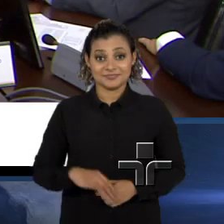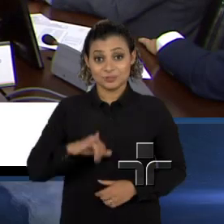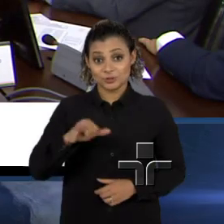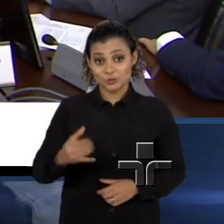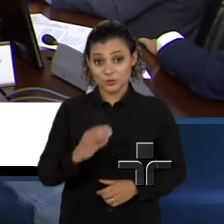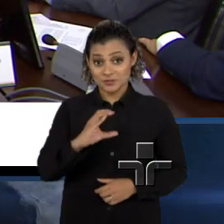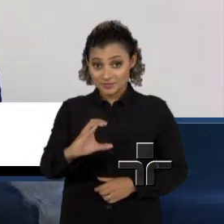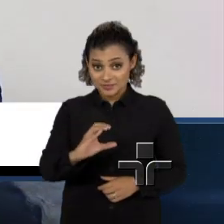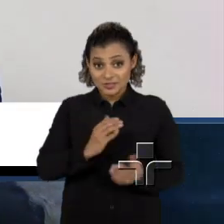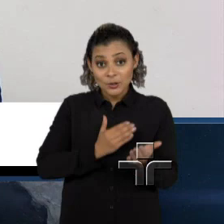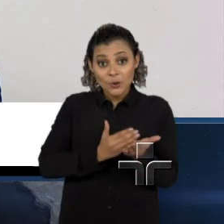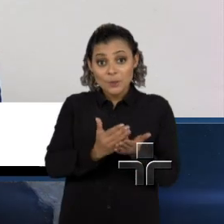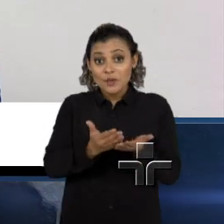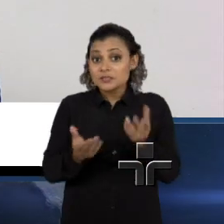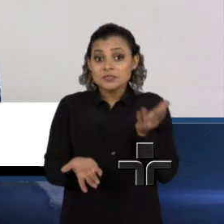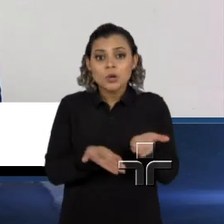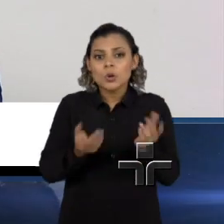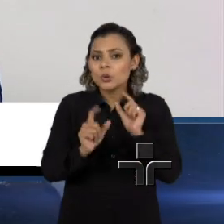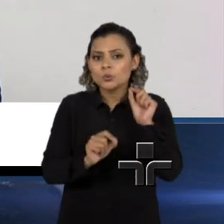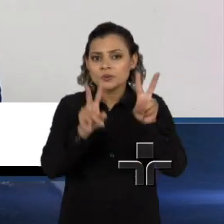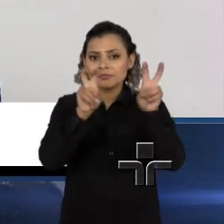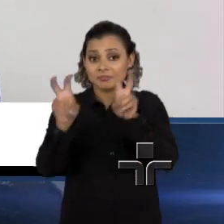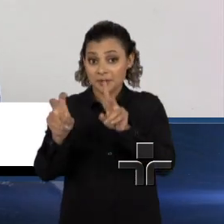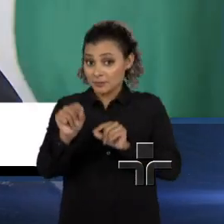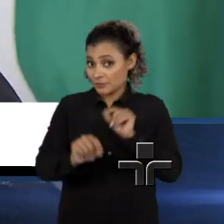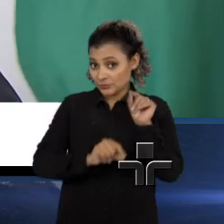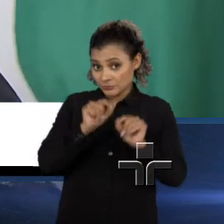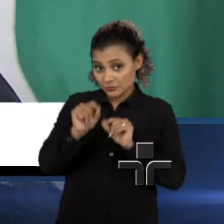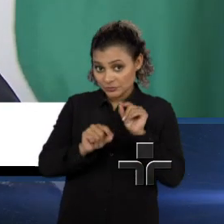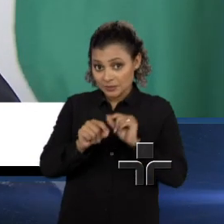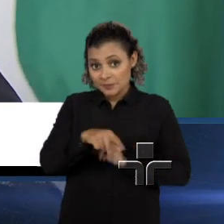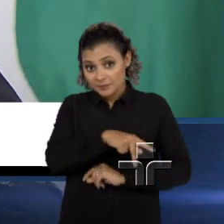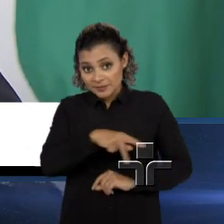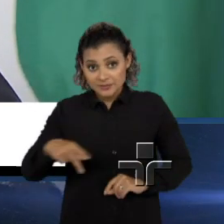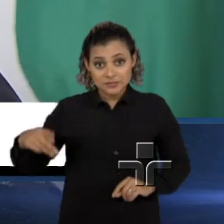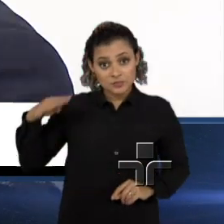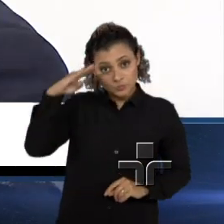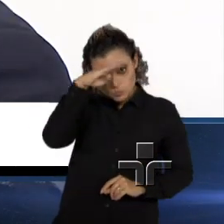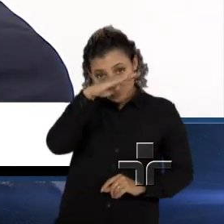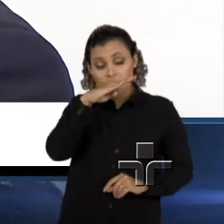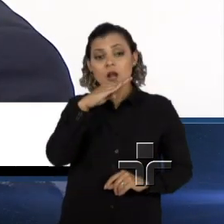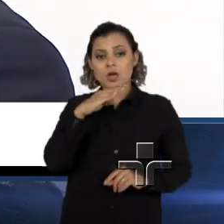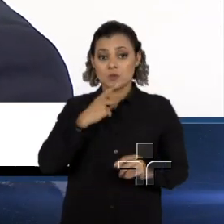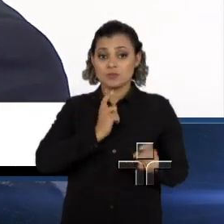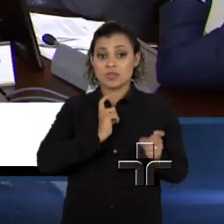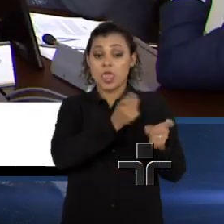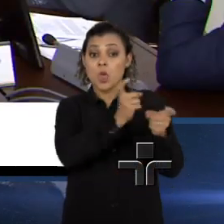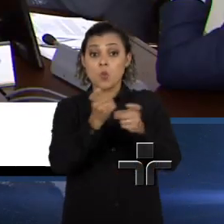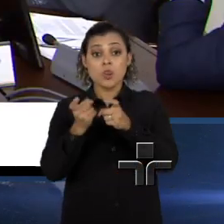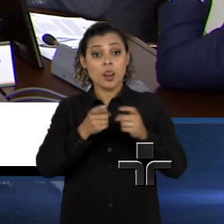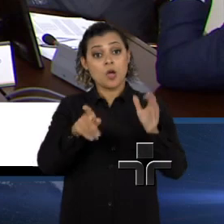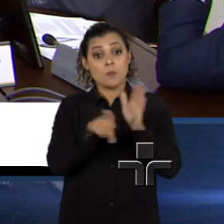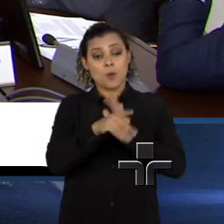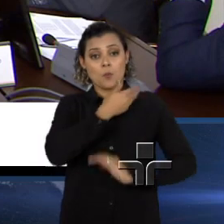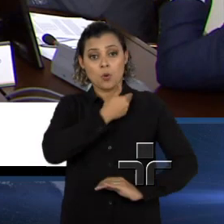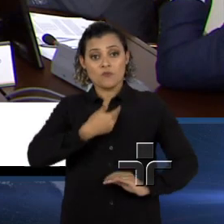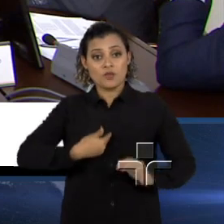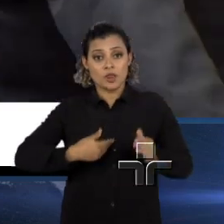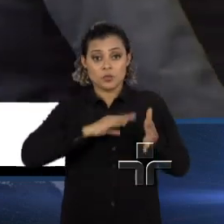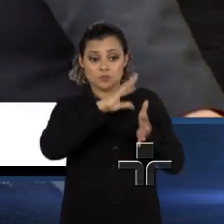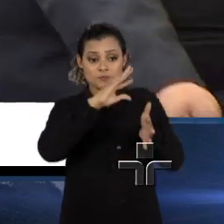O Jornal da Cultura traz hoje os seguintes destaques. Presidente Jair Bolsonaro reúne governadores da Amazônia